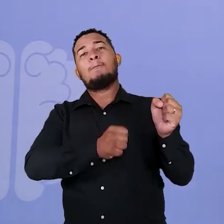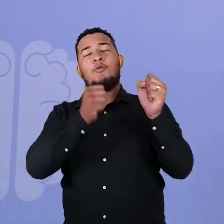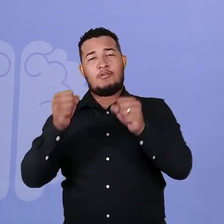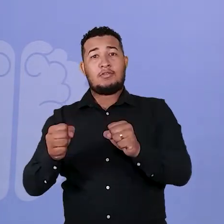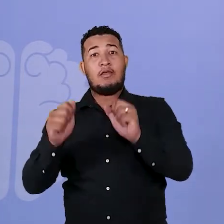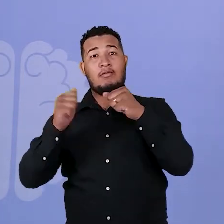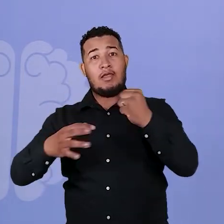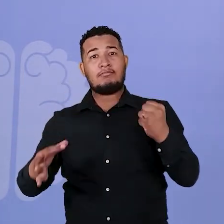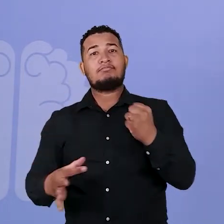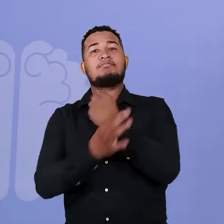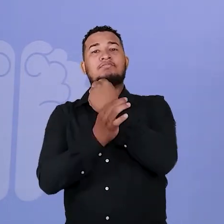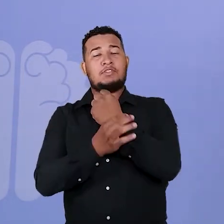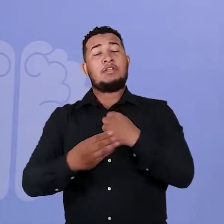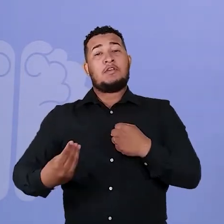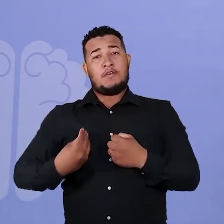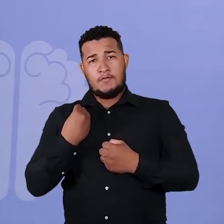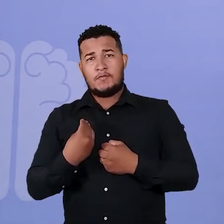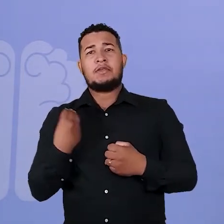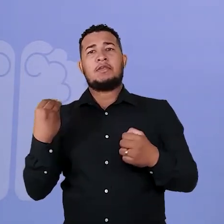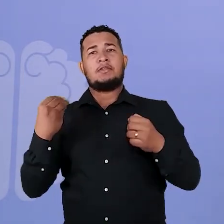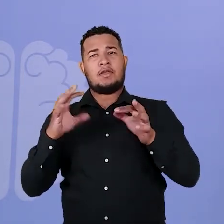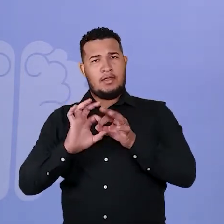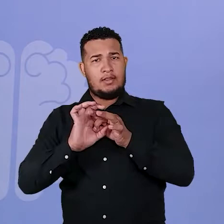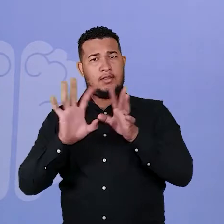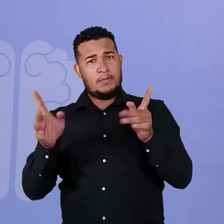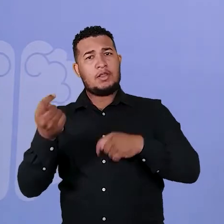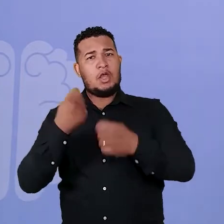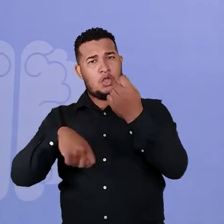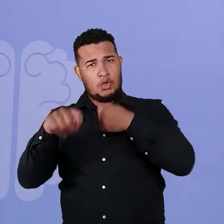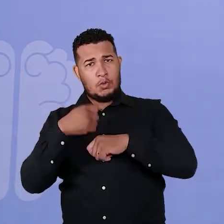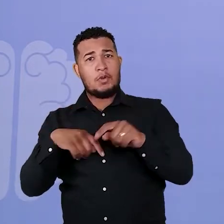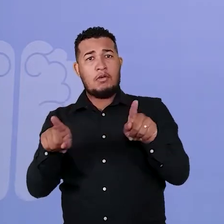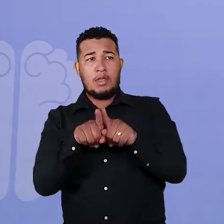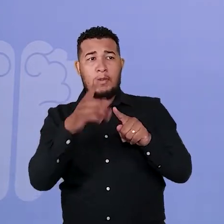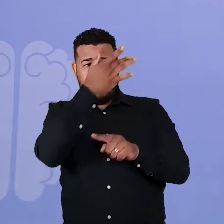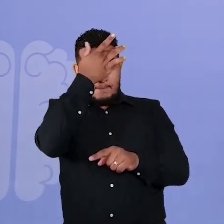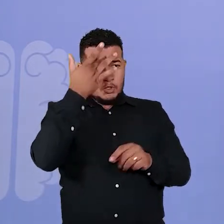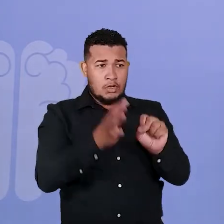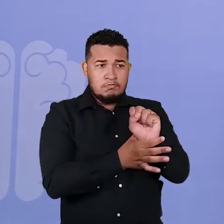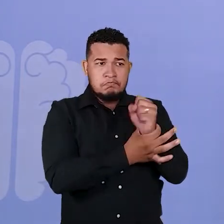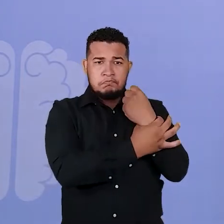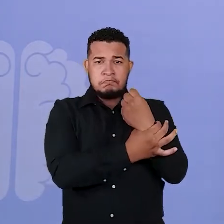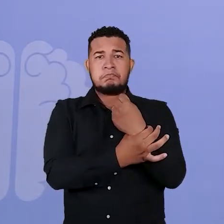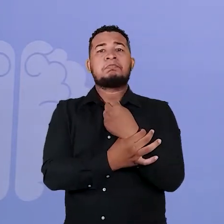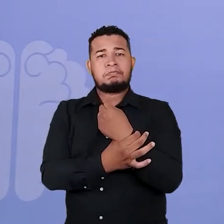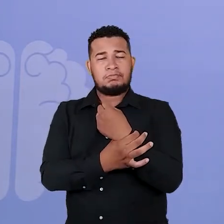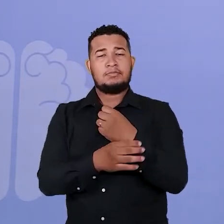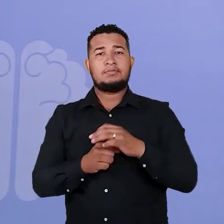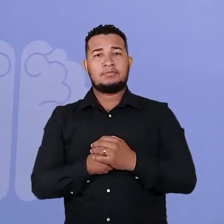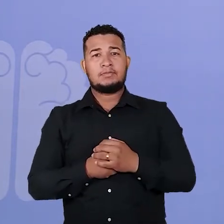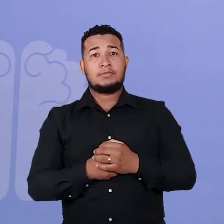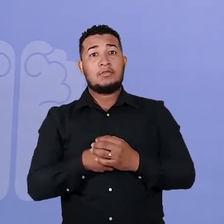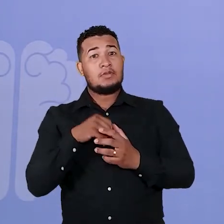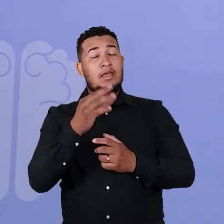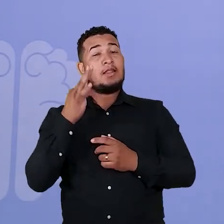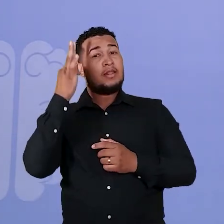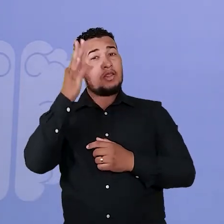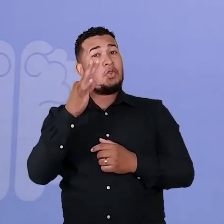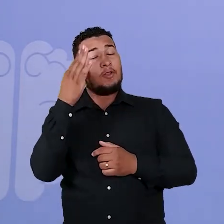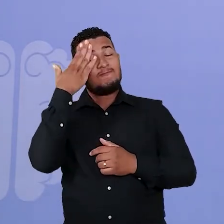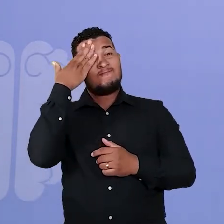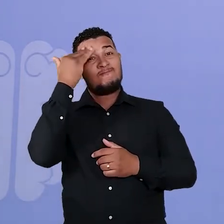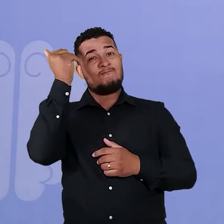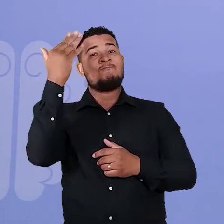poder político que vai garantir a vida, a liberdade econômica e a segurança das pessoas. Essa é uma